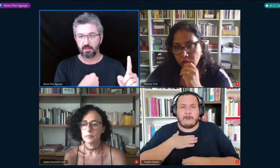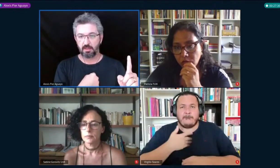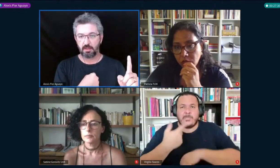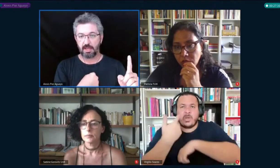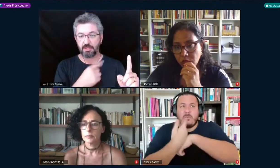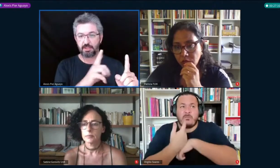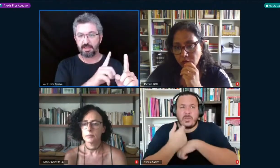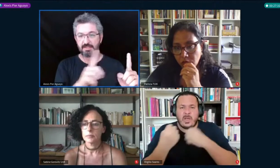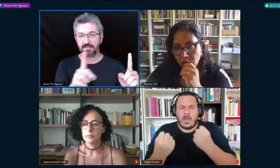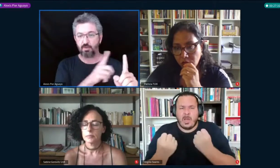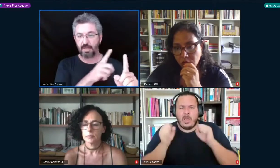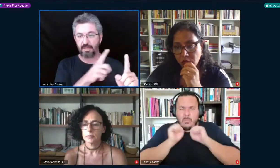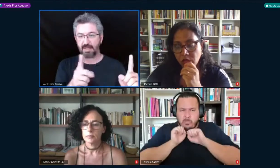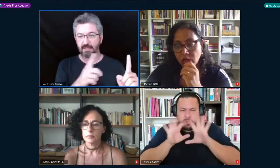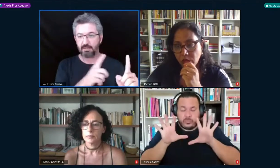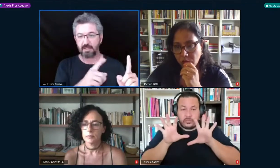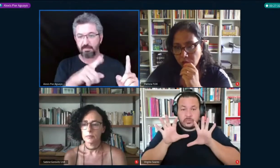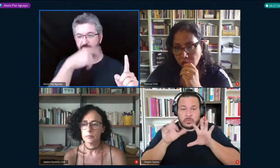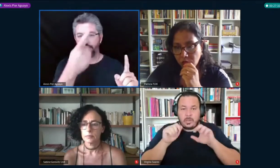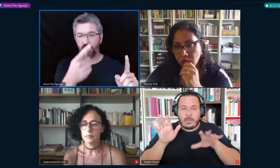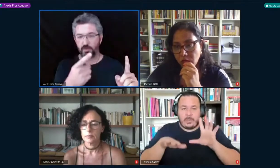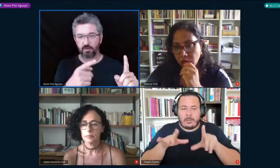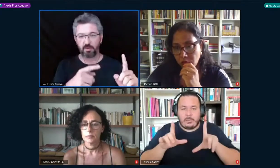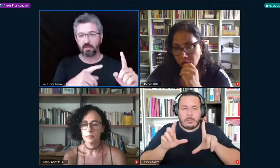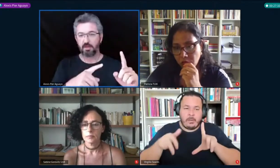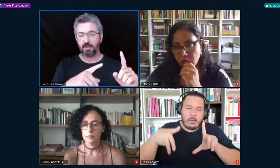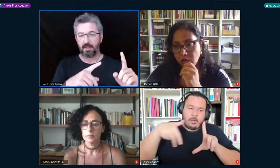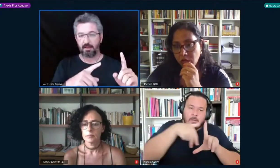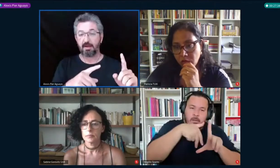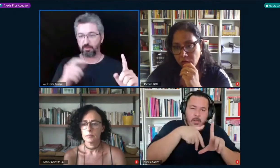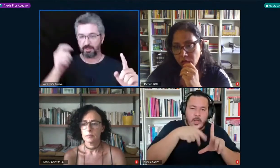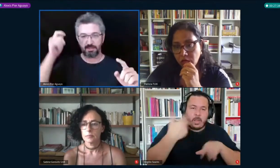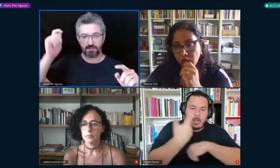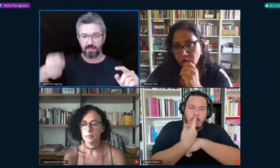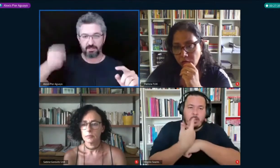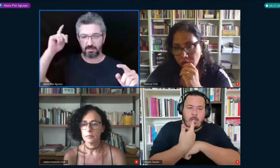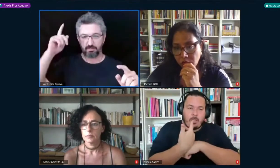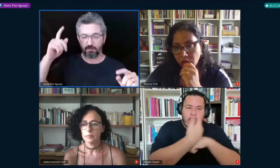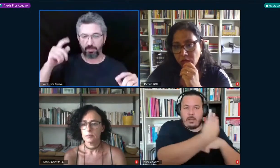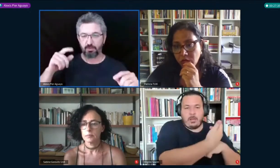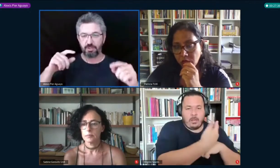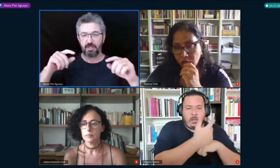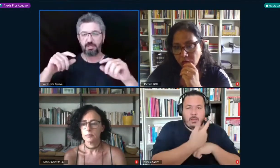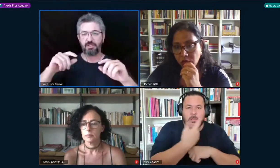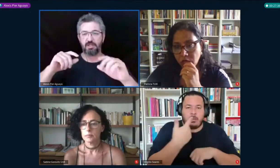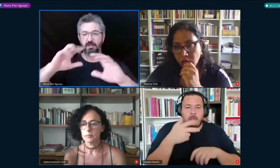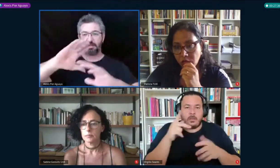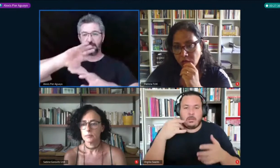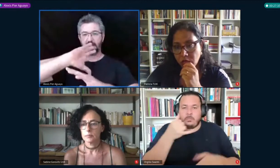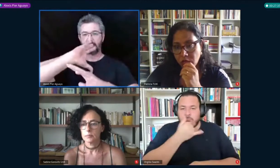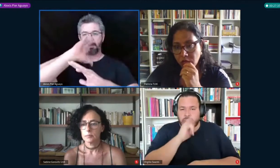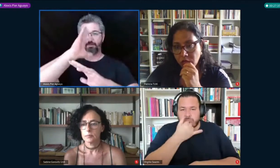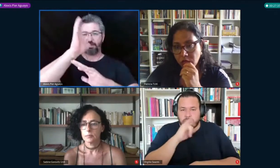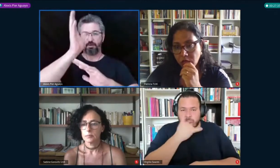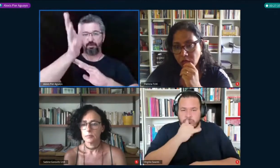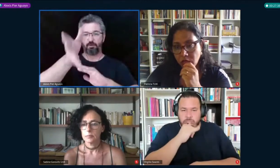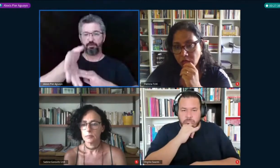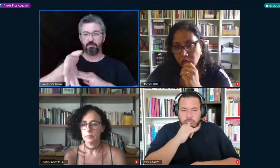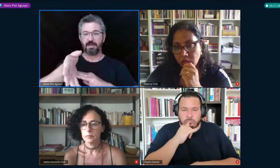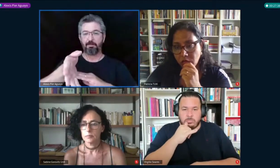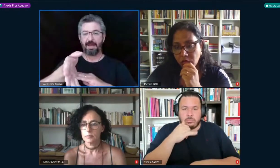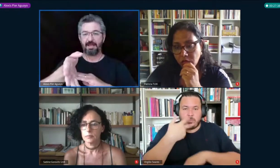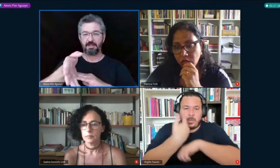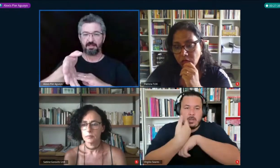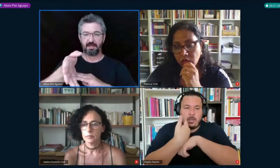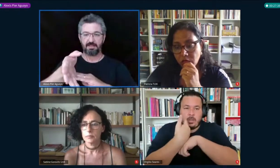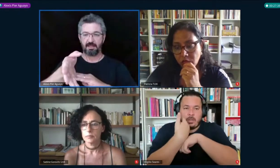estourando. A gente está desenquadrado, a câmera virou. Aconteceu já de dar um pico de energia que a câmera virou e